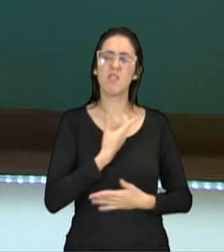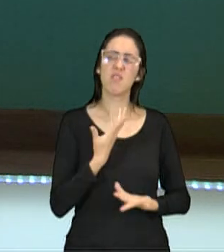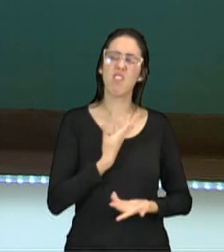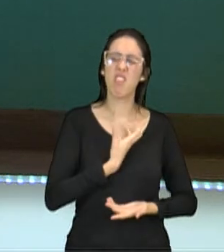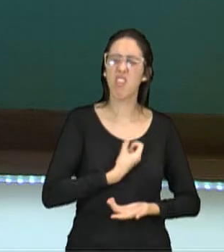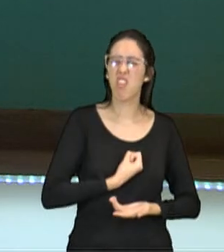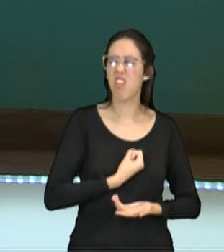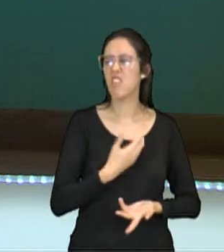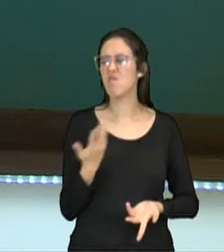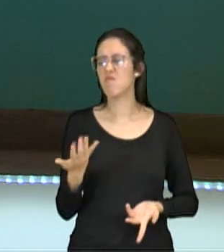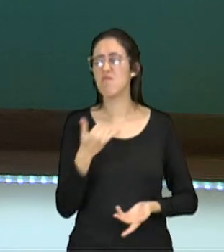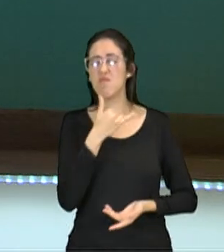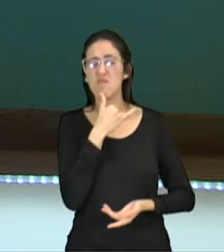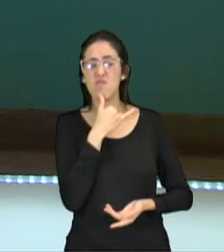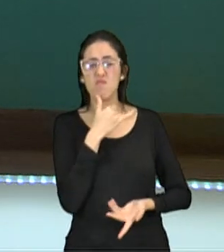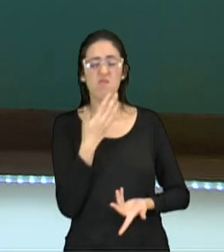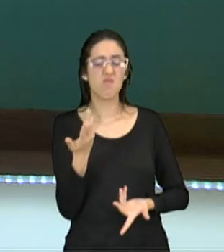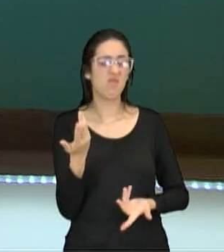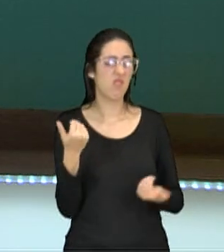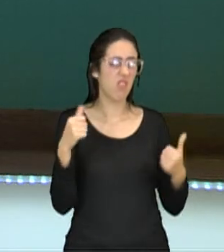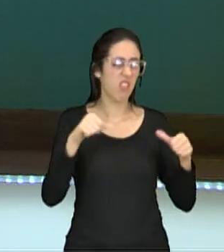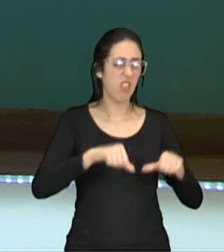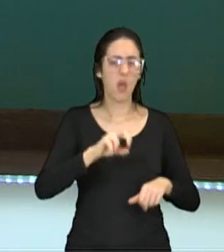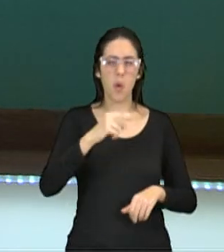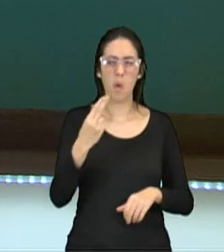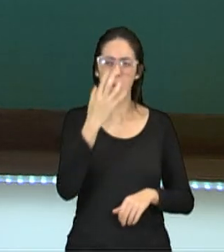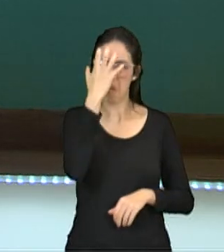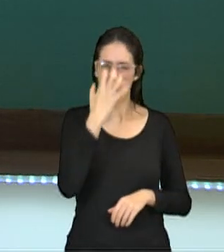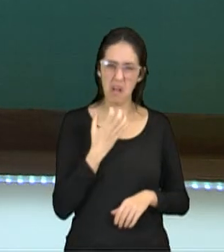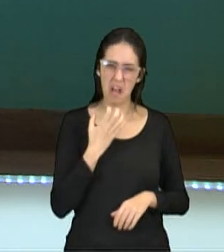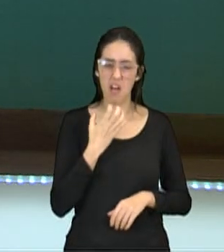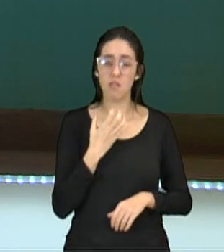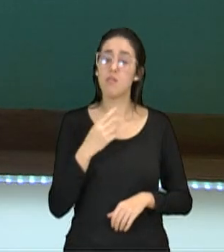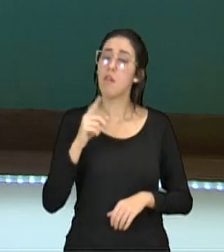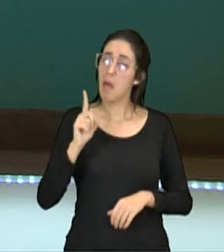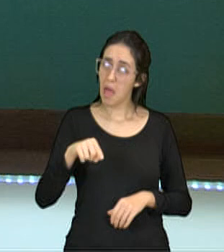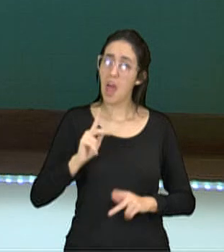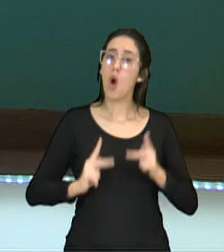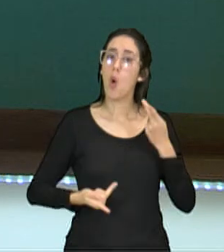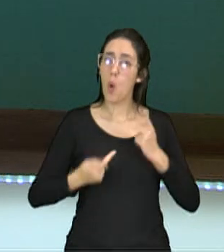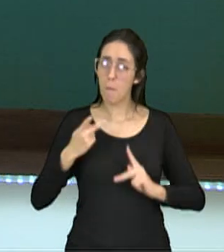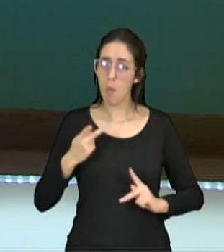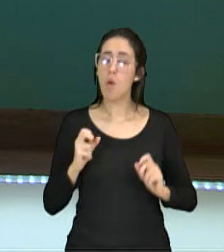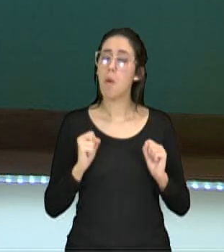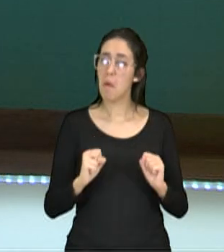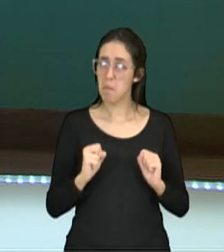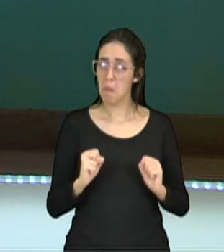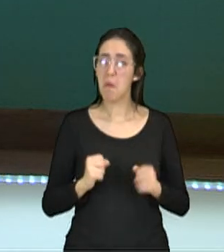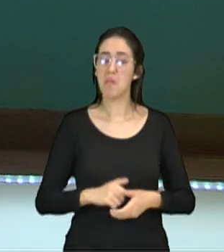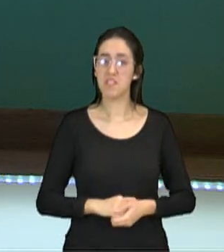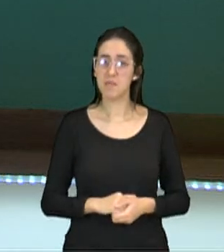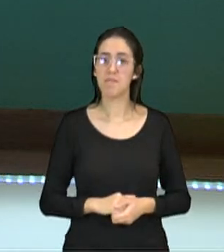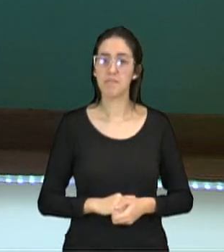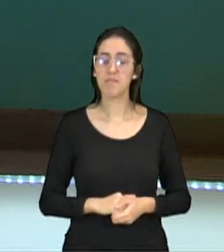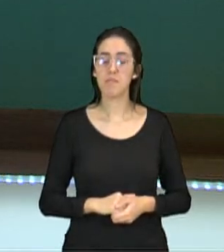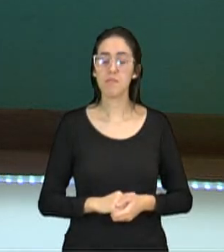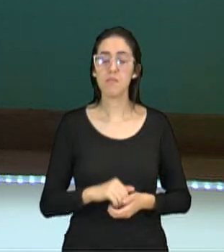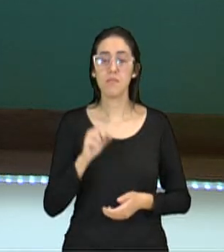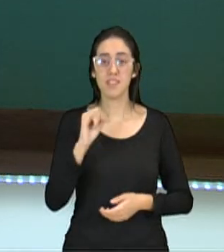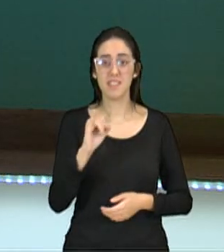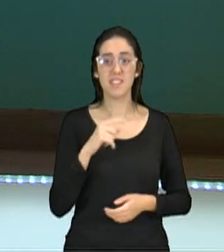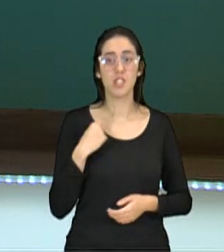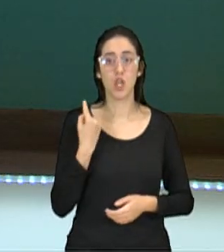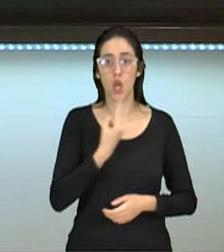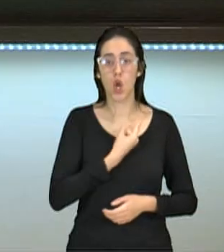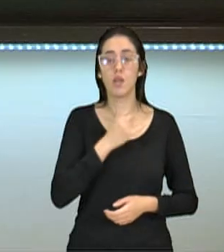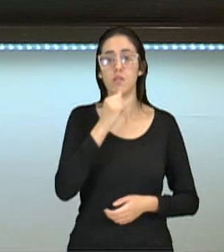meio deprê, ou que você está mal-humorado? Isso pode ser hormonal também. Inclusive, quando nós praticamos, por